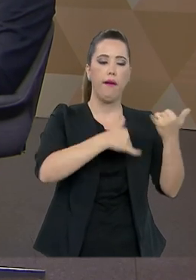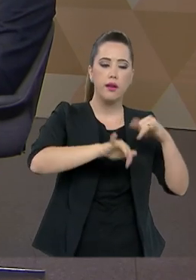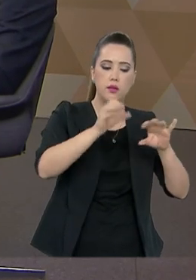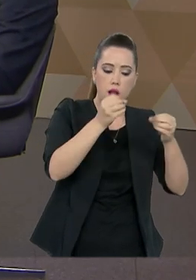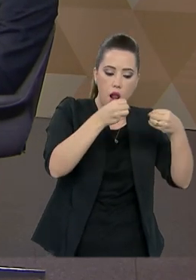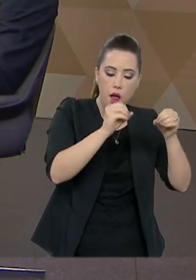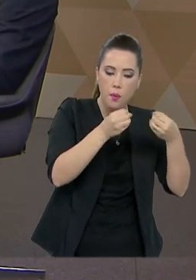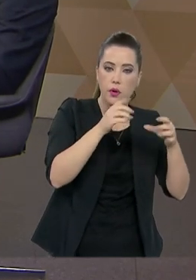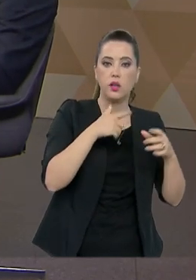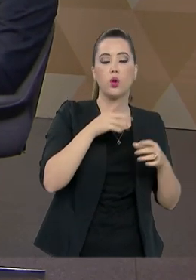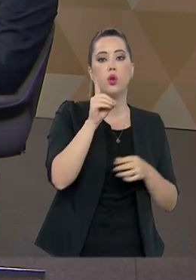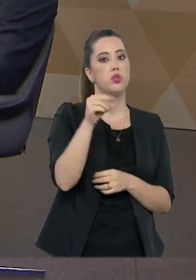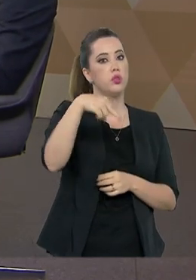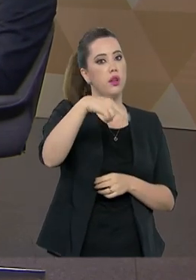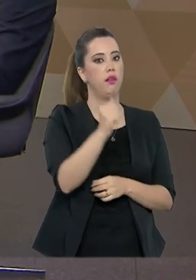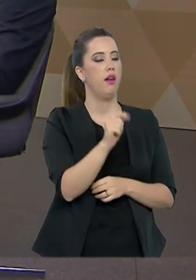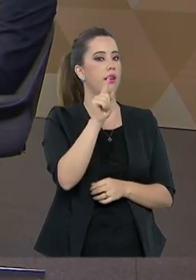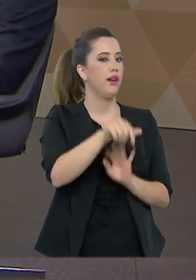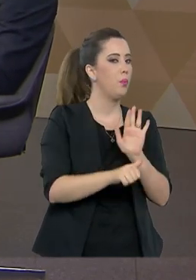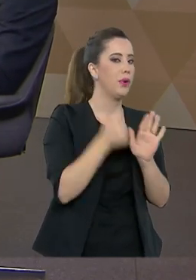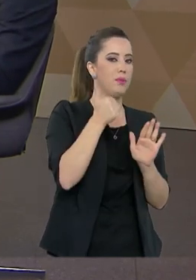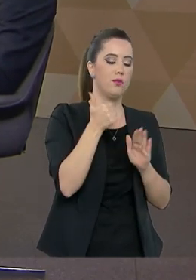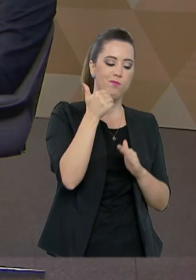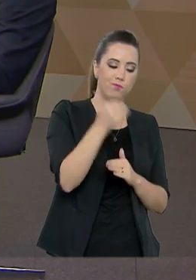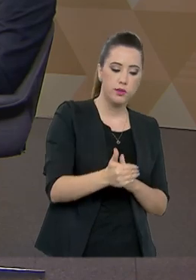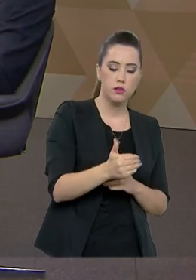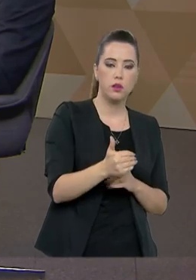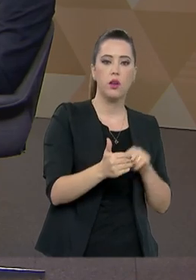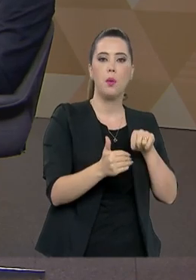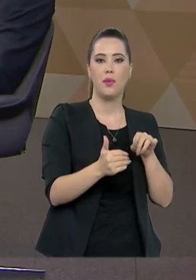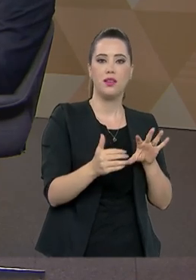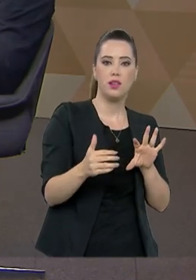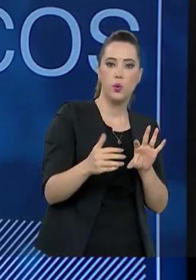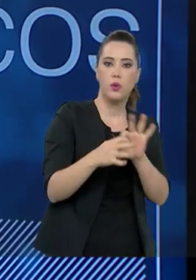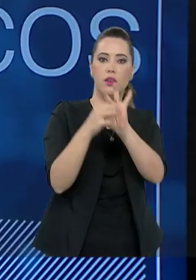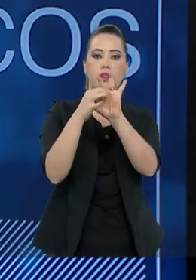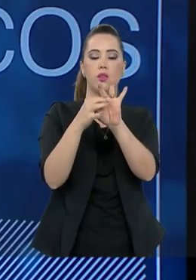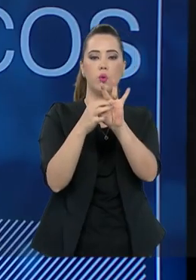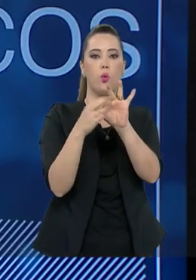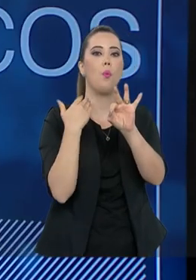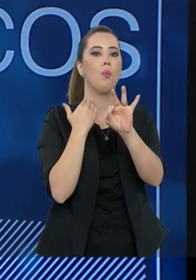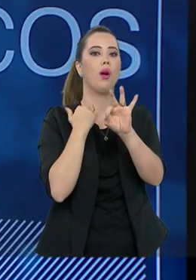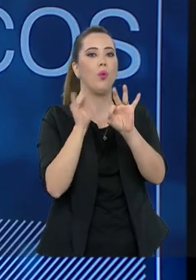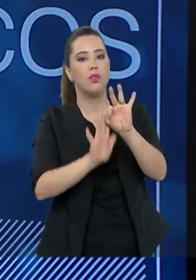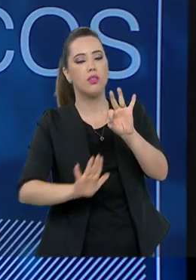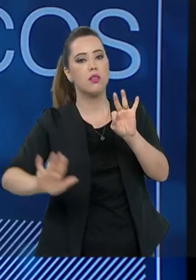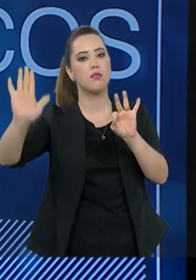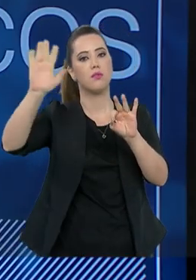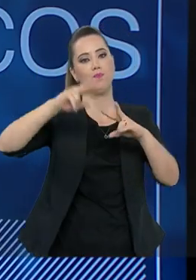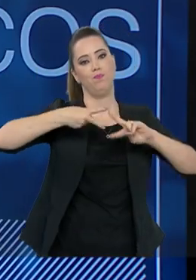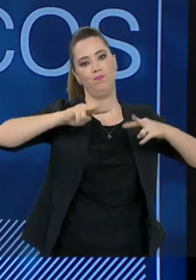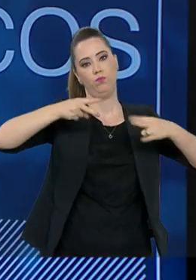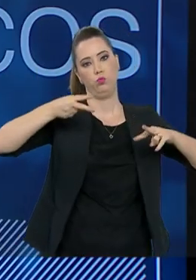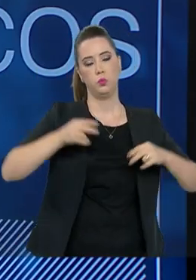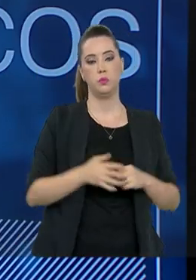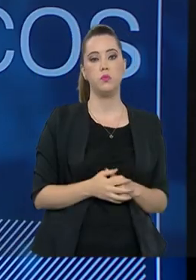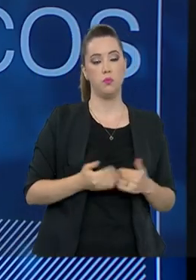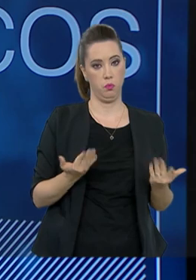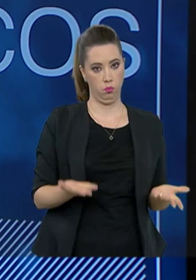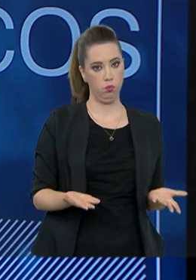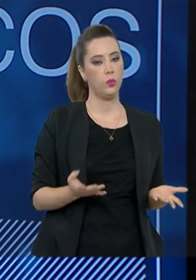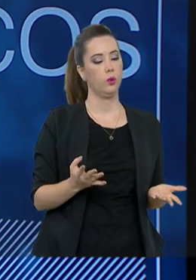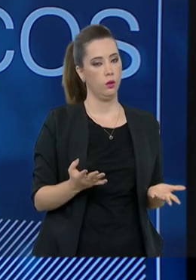ter laboratório de DNA, que é o primeiro passo para que eles possam ser integrados, que eles possam alimentar esse Banco Nacional de Perfis Genéticos.